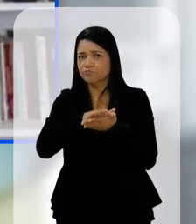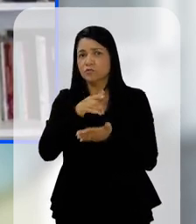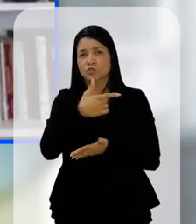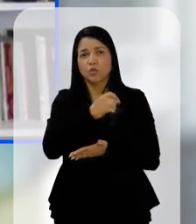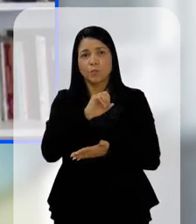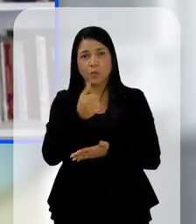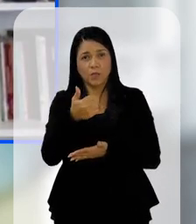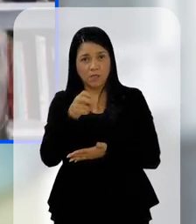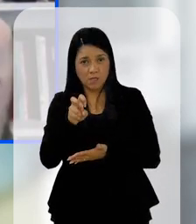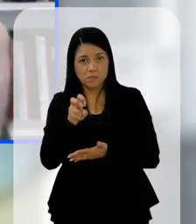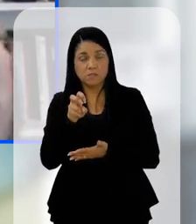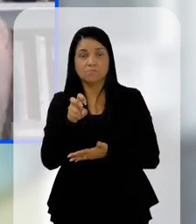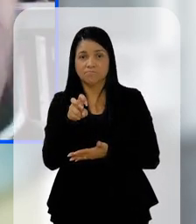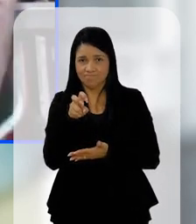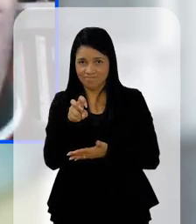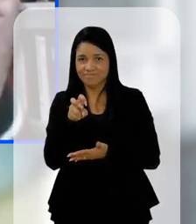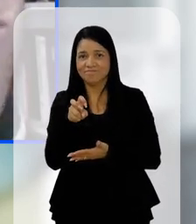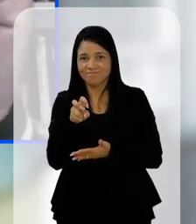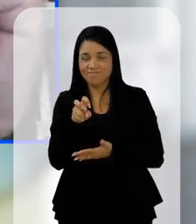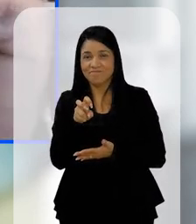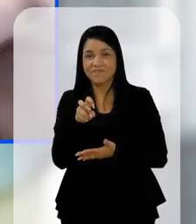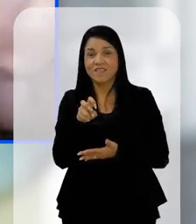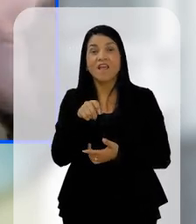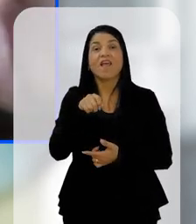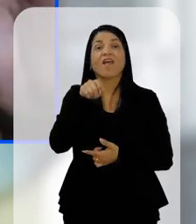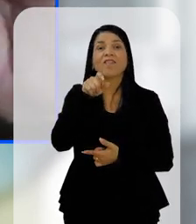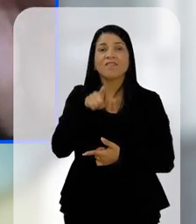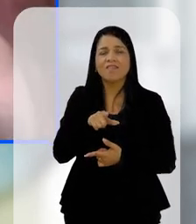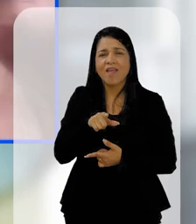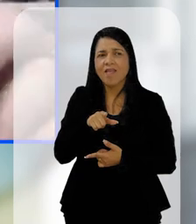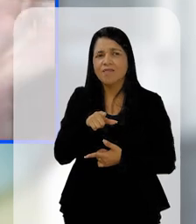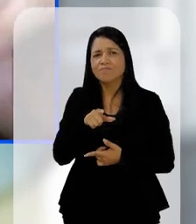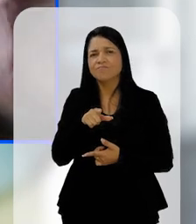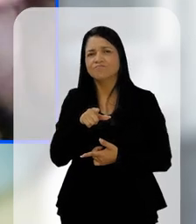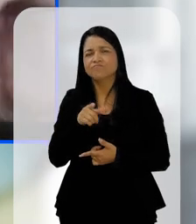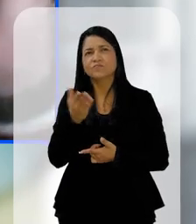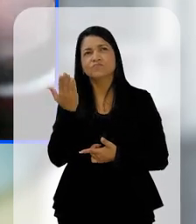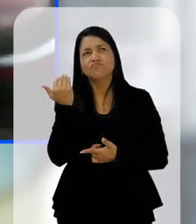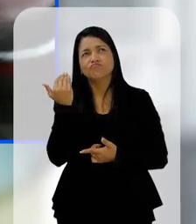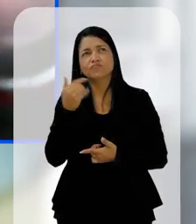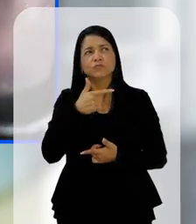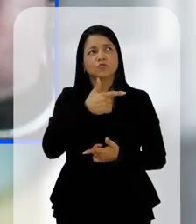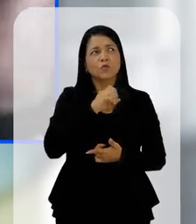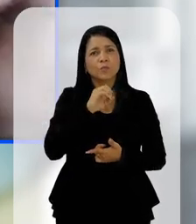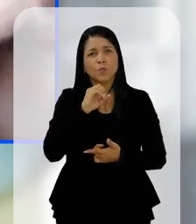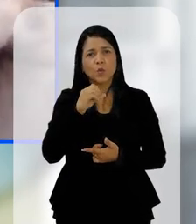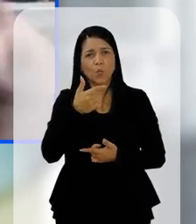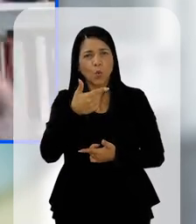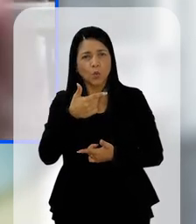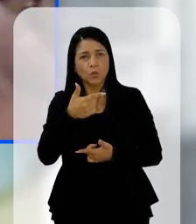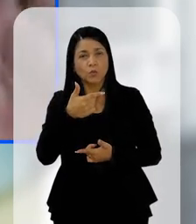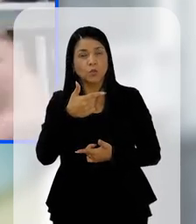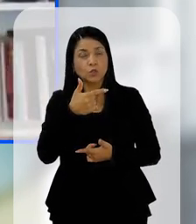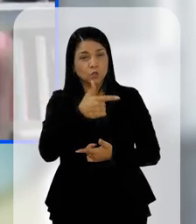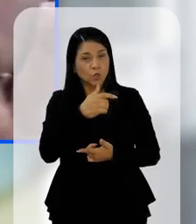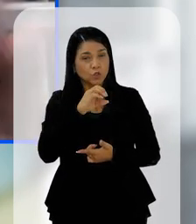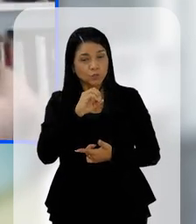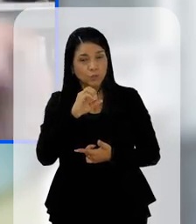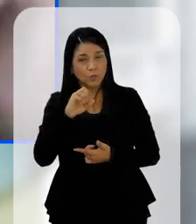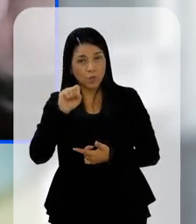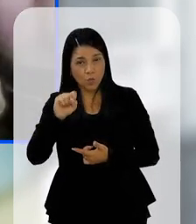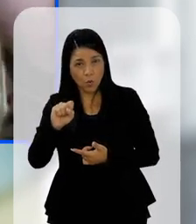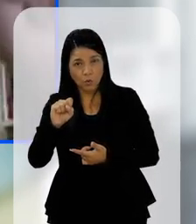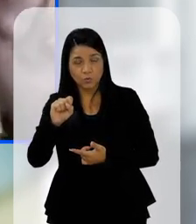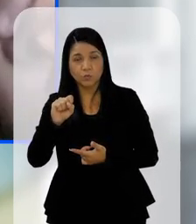de 2015. Mas se para quem porventura tenha visto lá em 2008 um documentário do Al